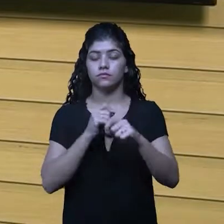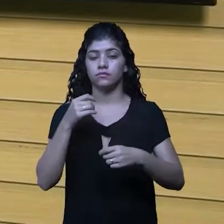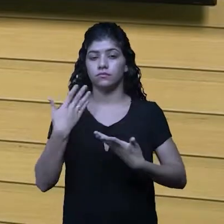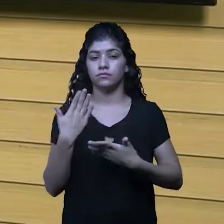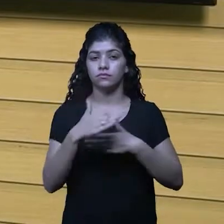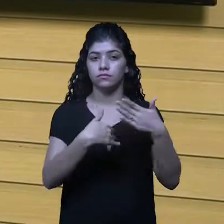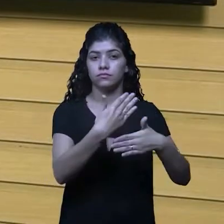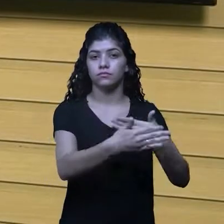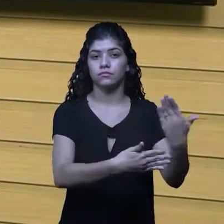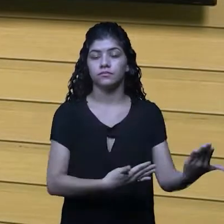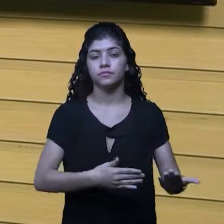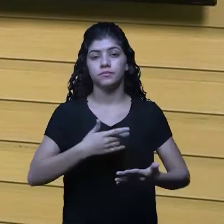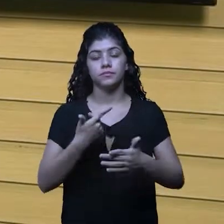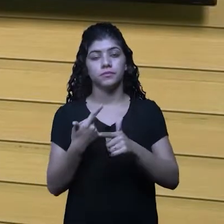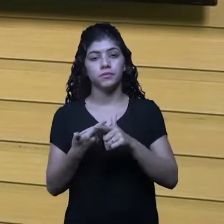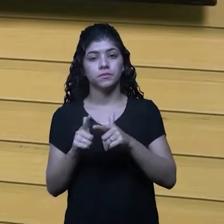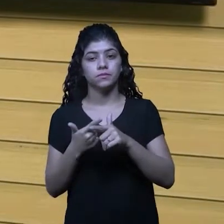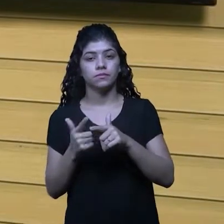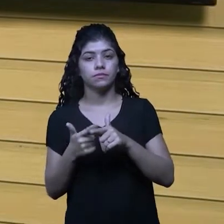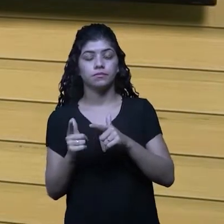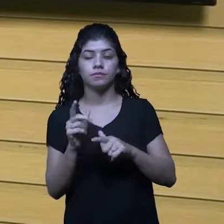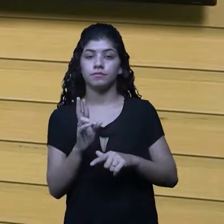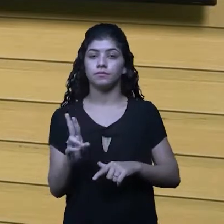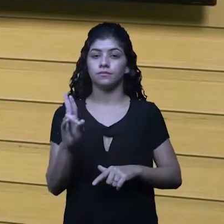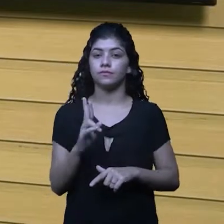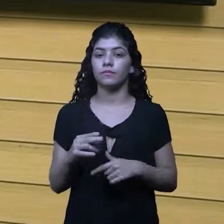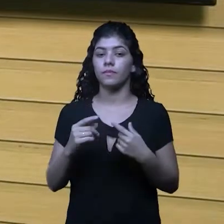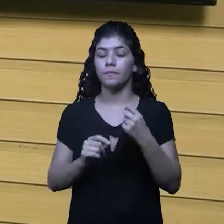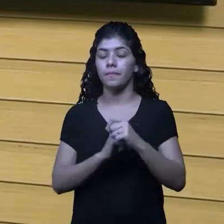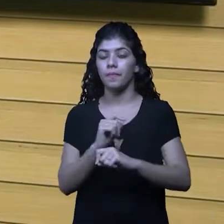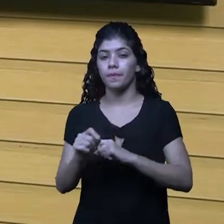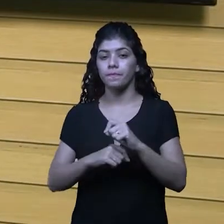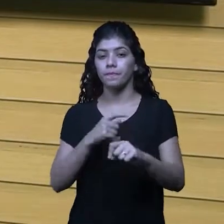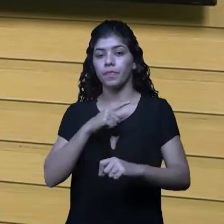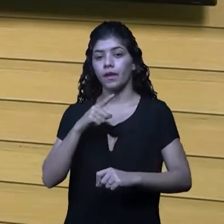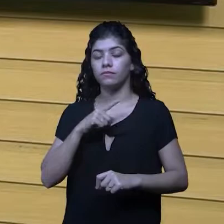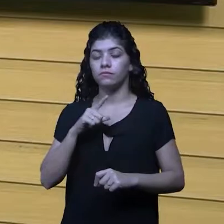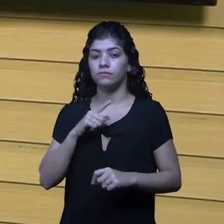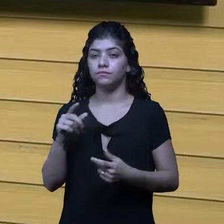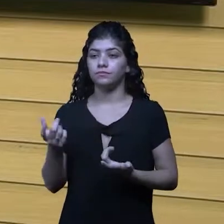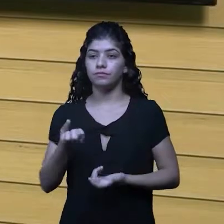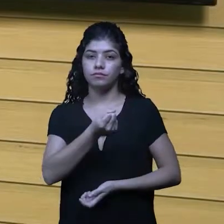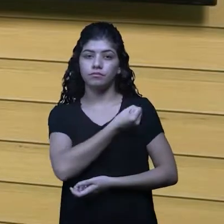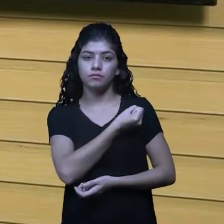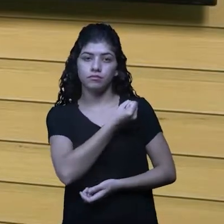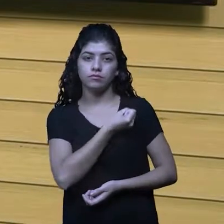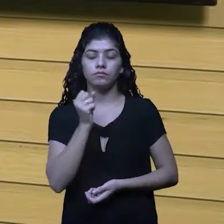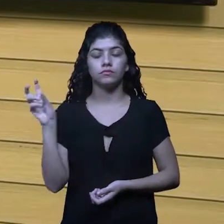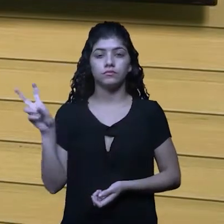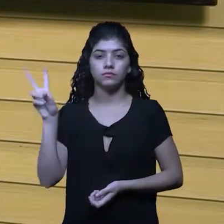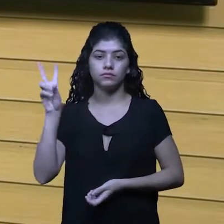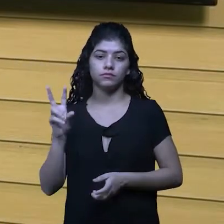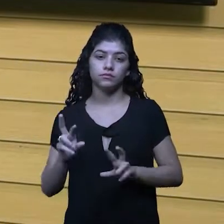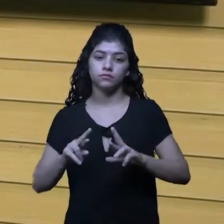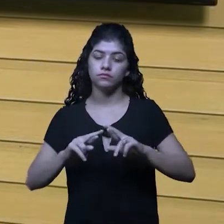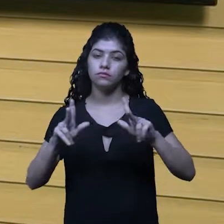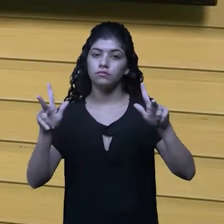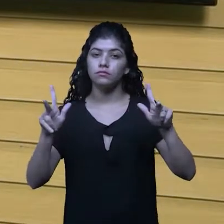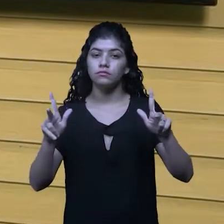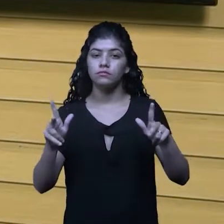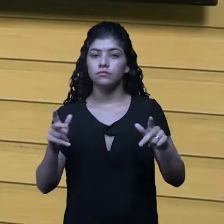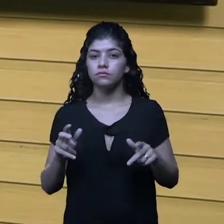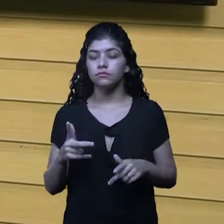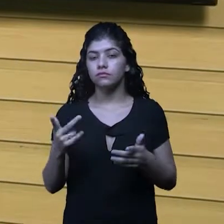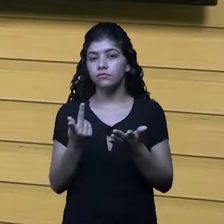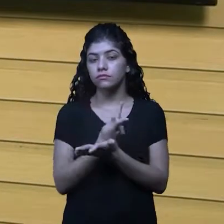durante a operação ou com erro de manuseio, acaba obtendo um valor errado. Já os erros aleatórios, que é